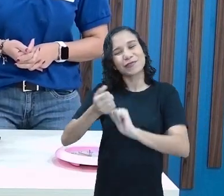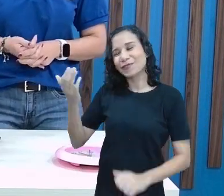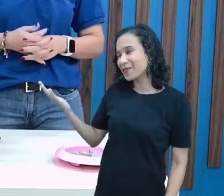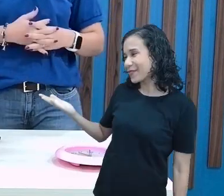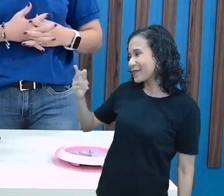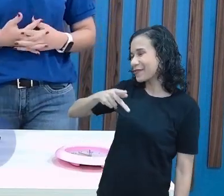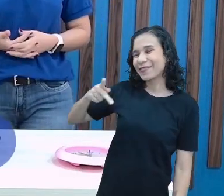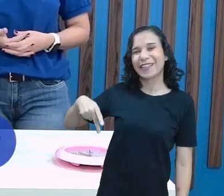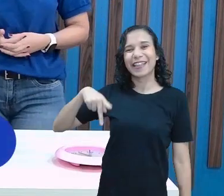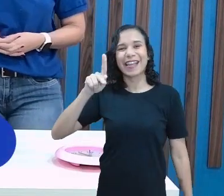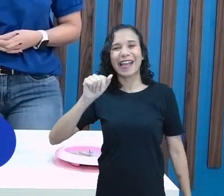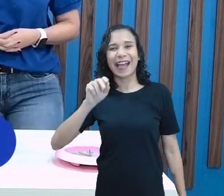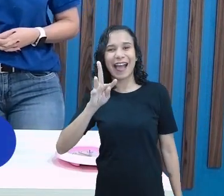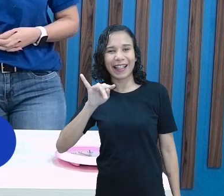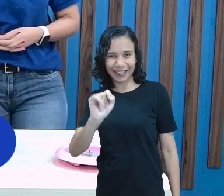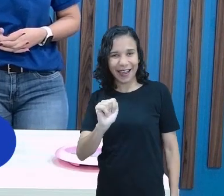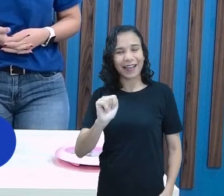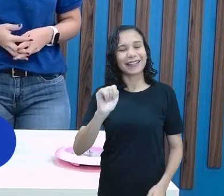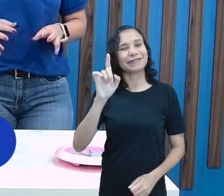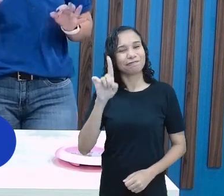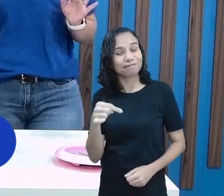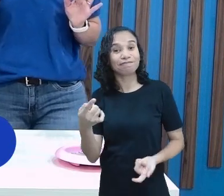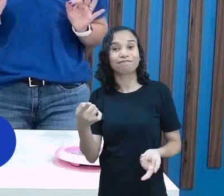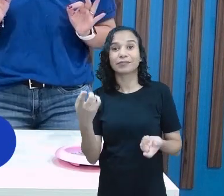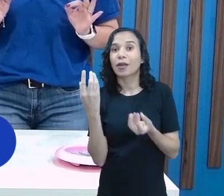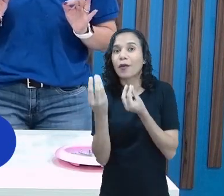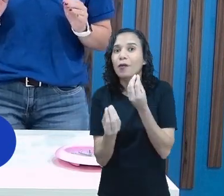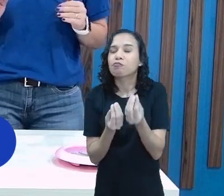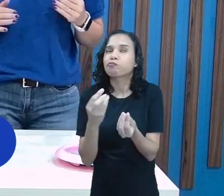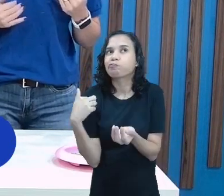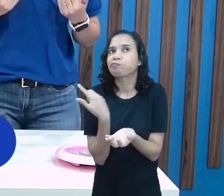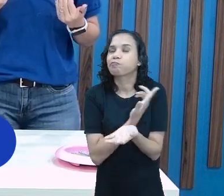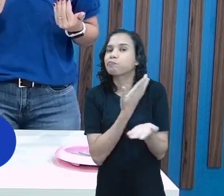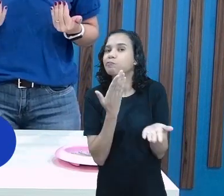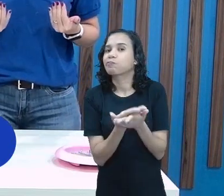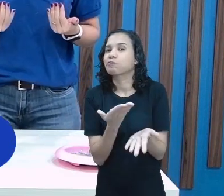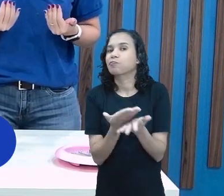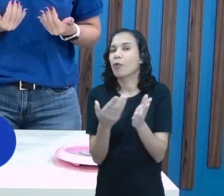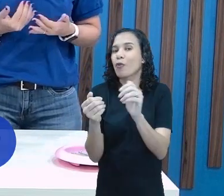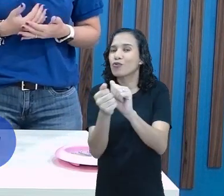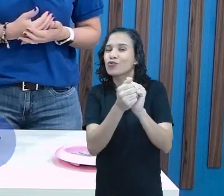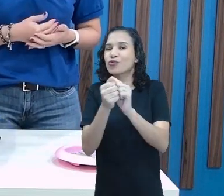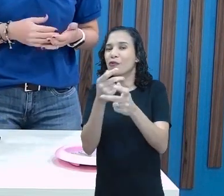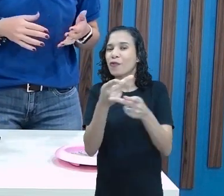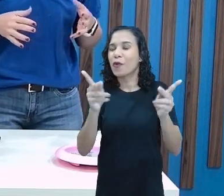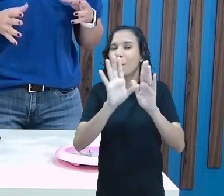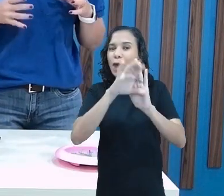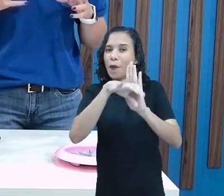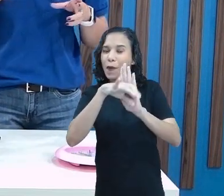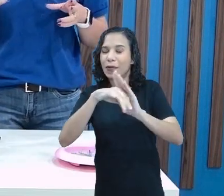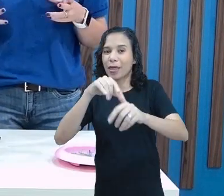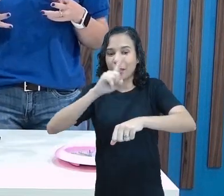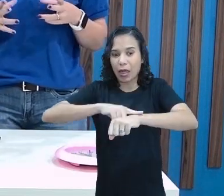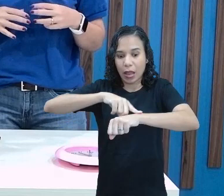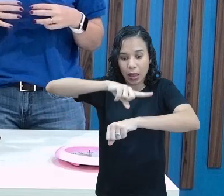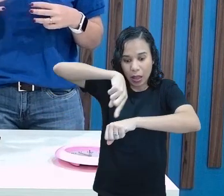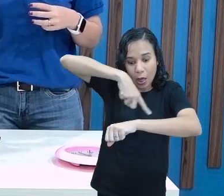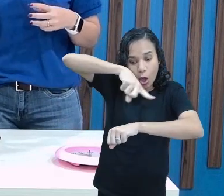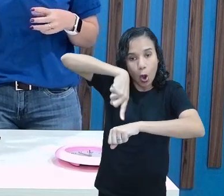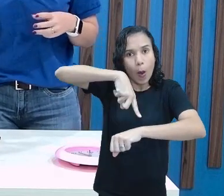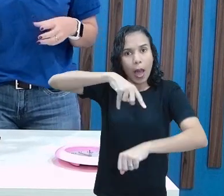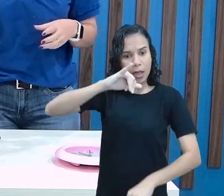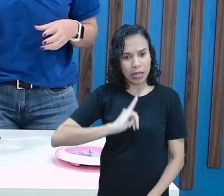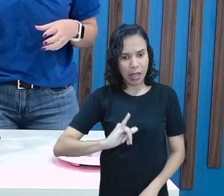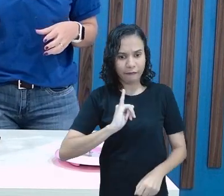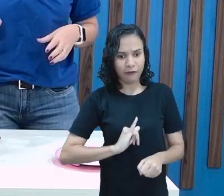né, professora Kátia Xavier, que vai trabalhar hoje com vocês, conceito aqui de hora, intervalo